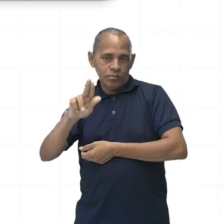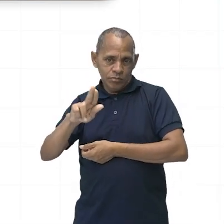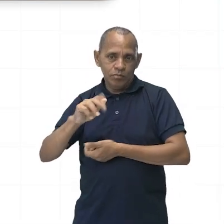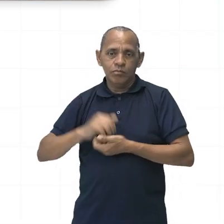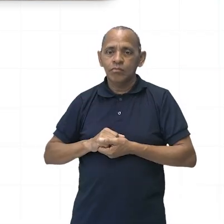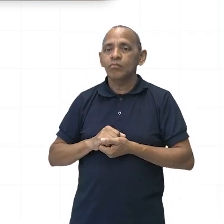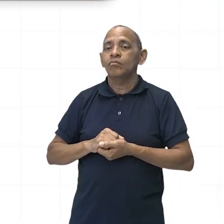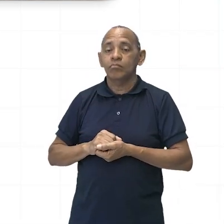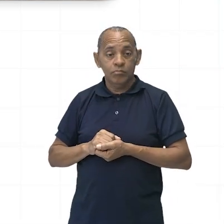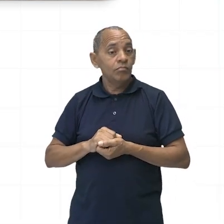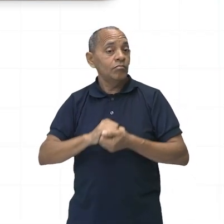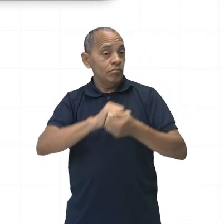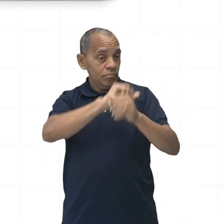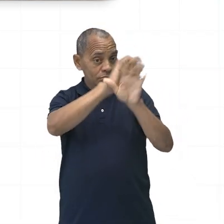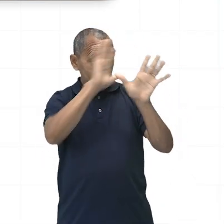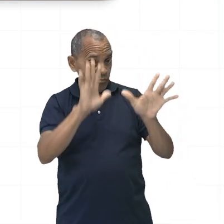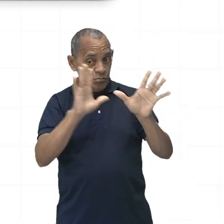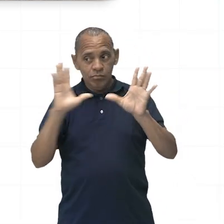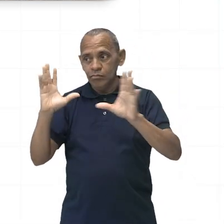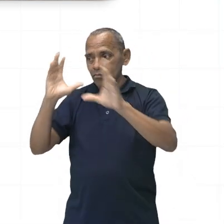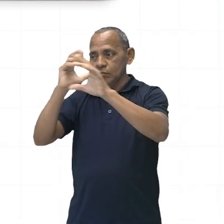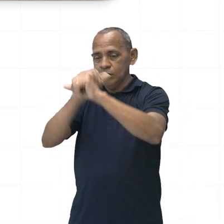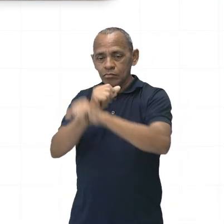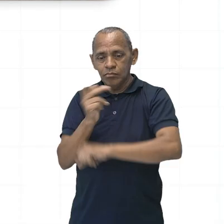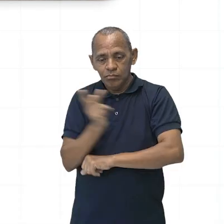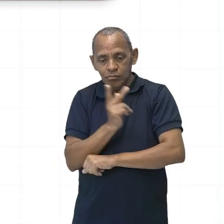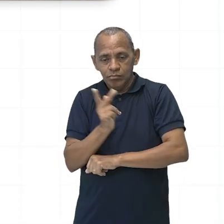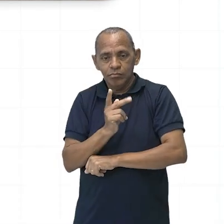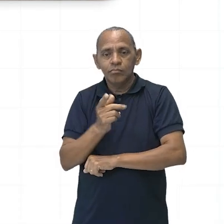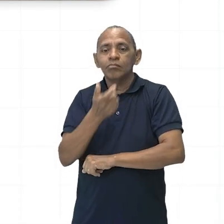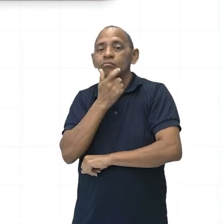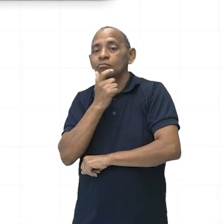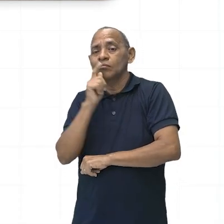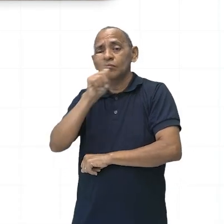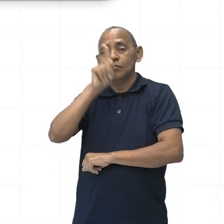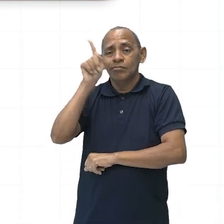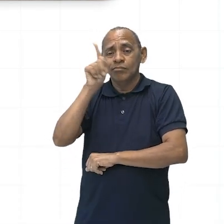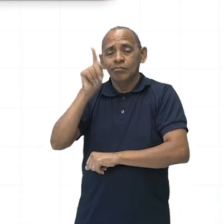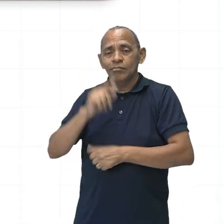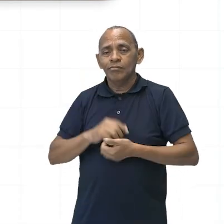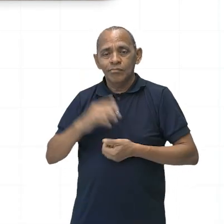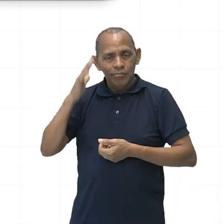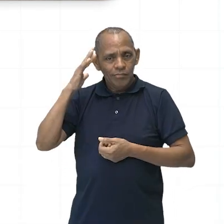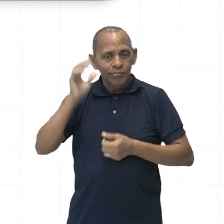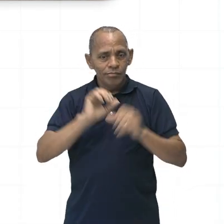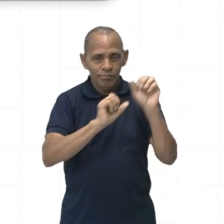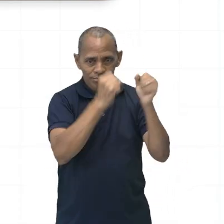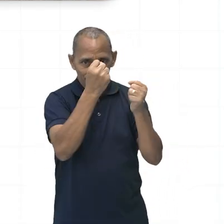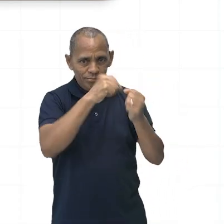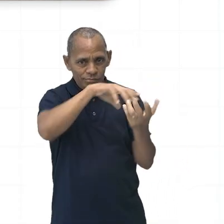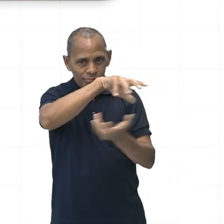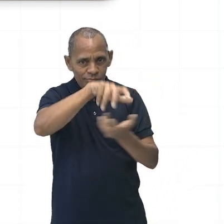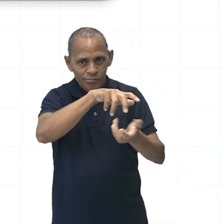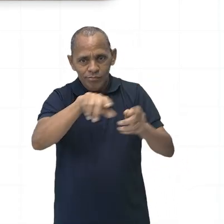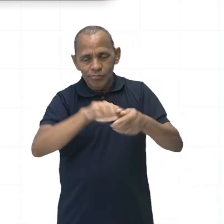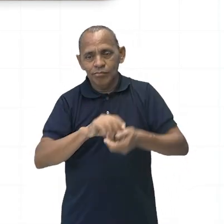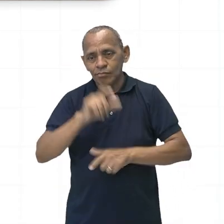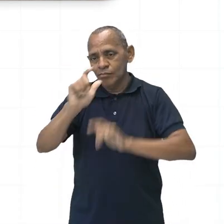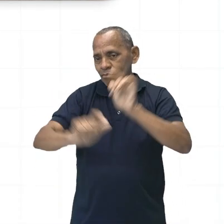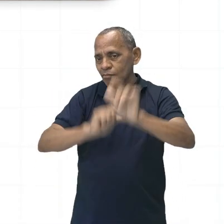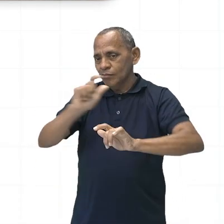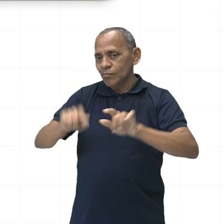uma escura. Vejam só, na Inglaterra, lá quando aconteceu a Revolução Industrial, a população